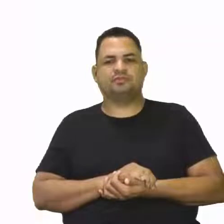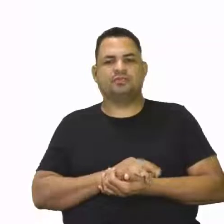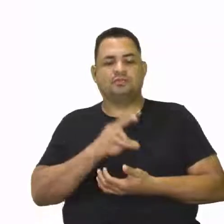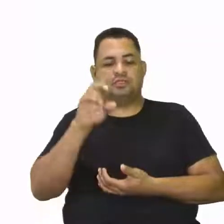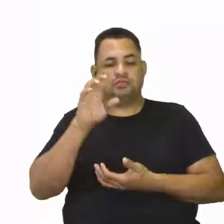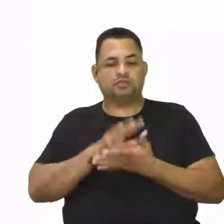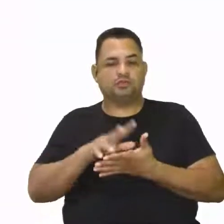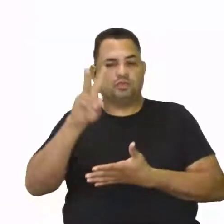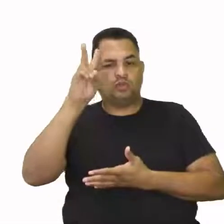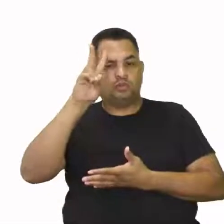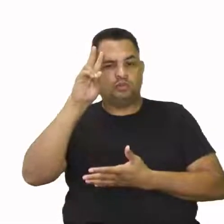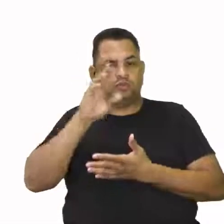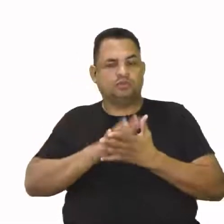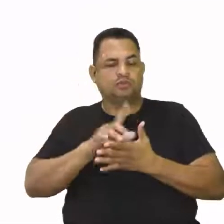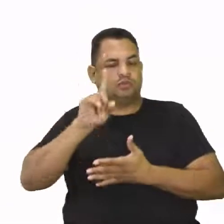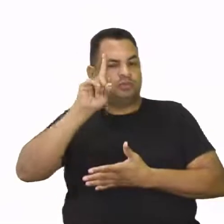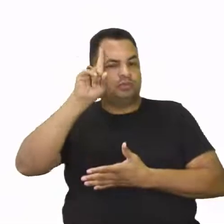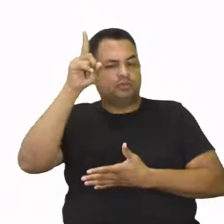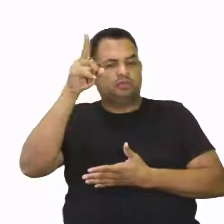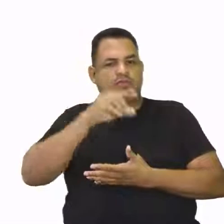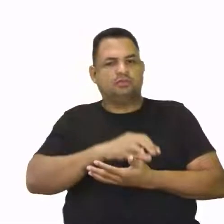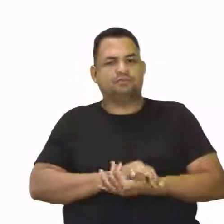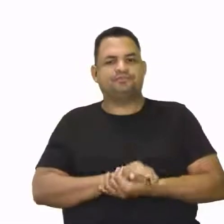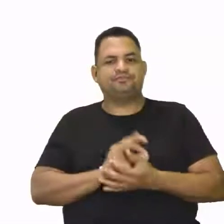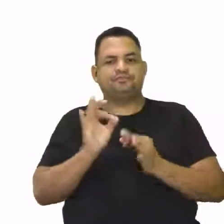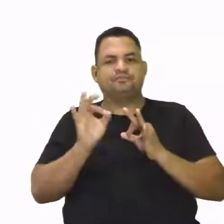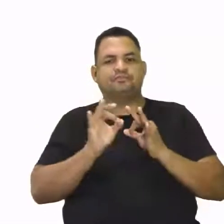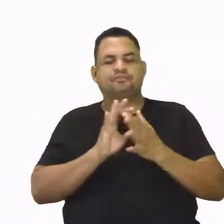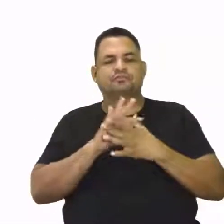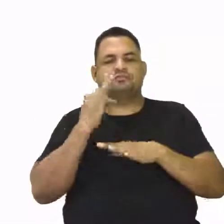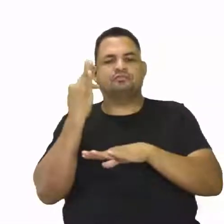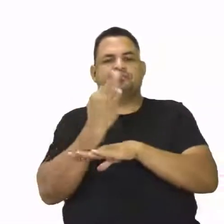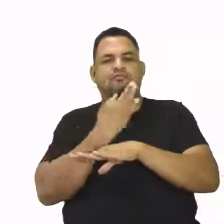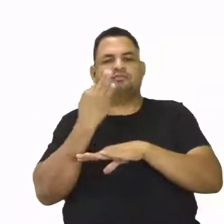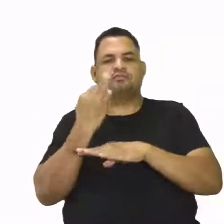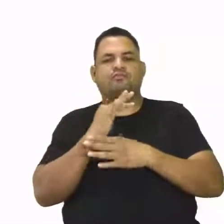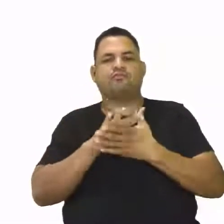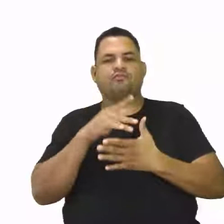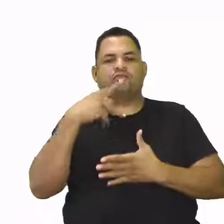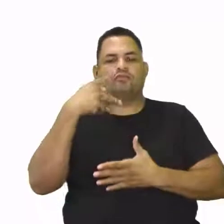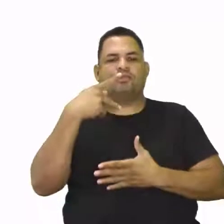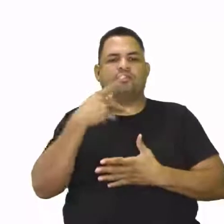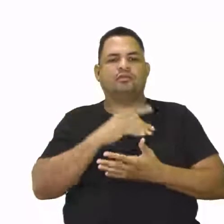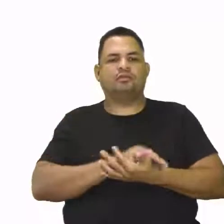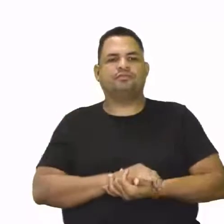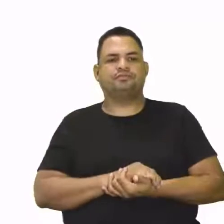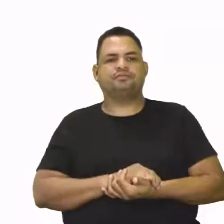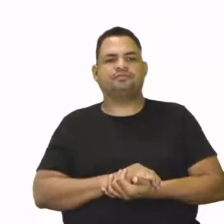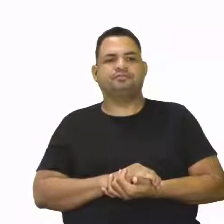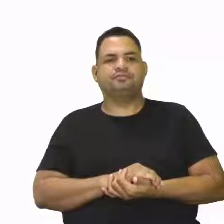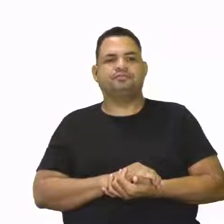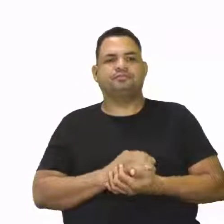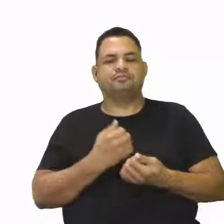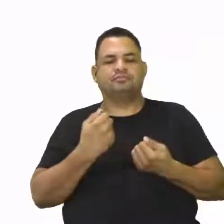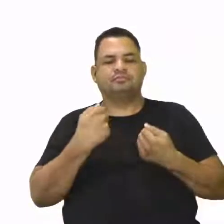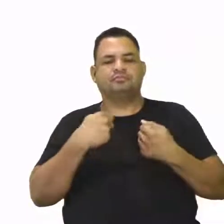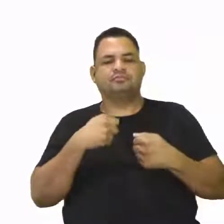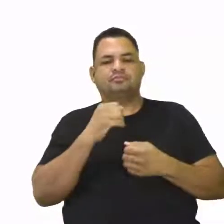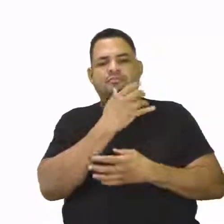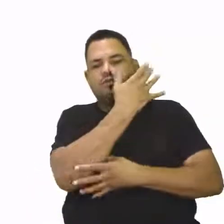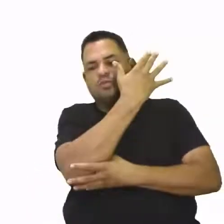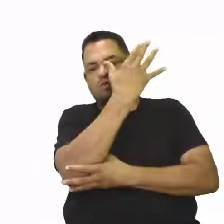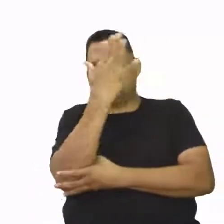mas com ideias formais. Então, ele fala de quê? Da poderosa selva